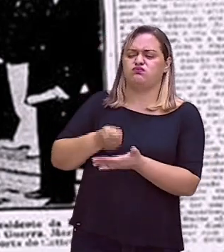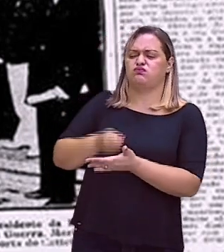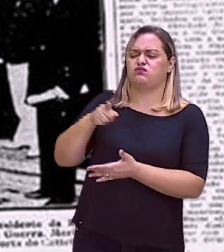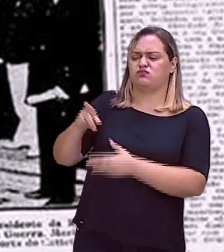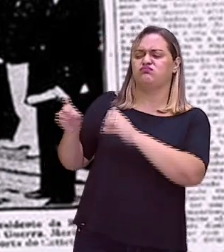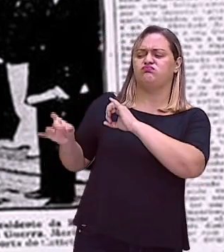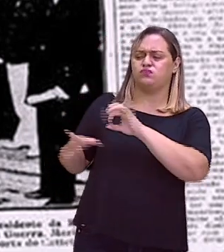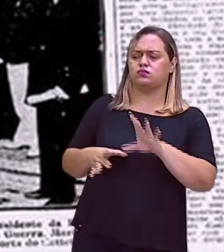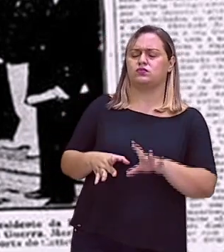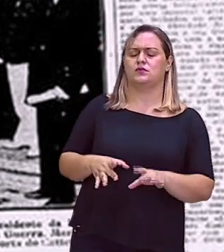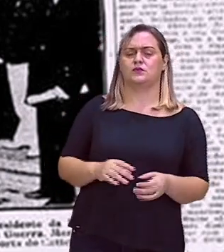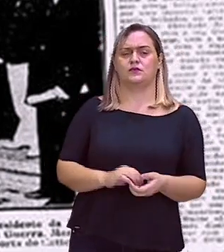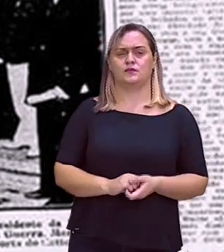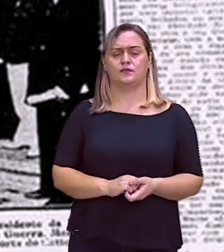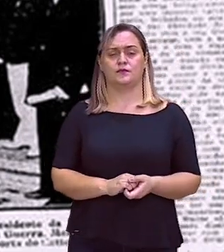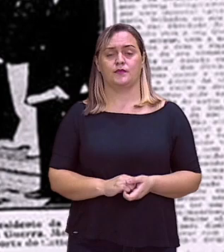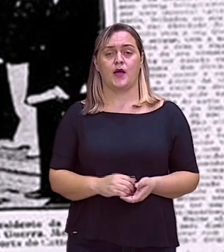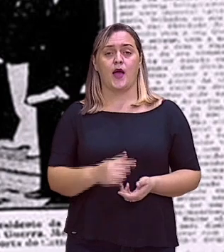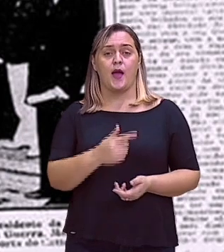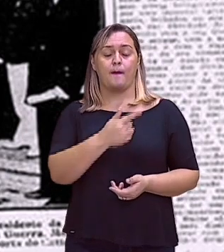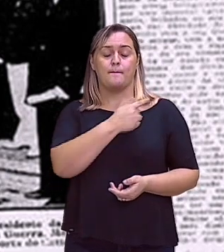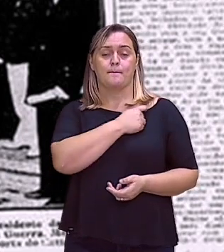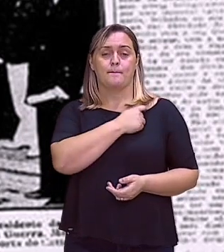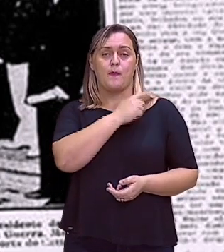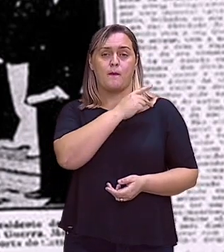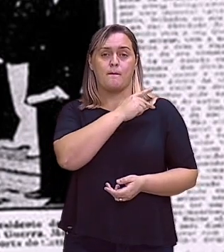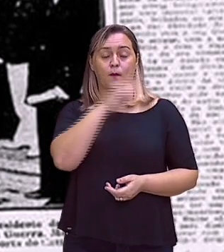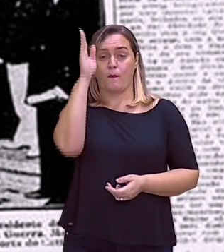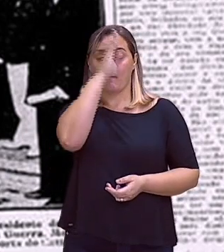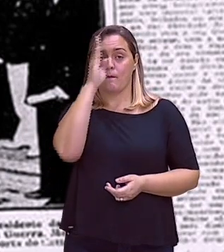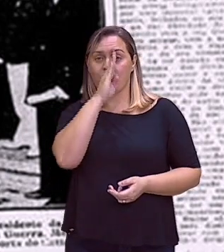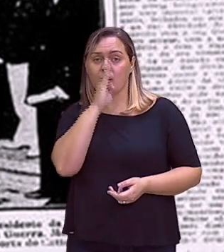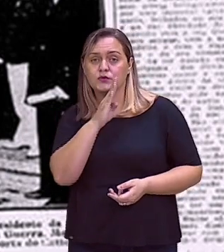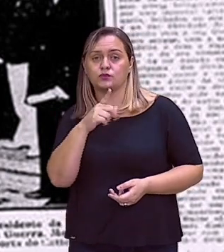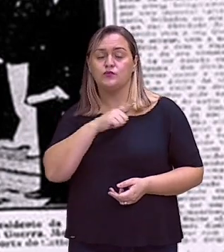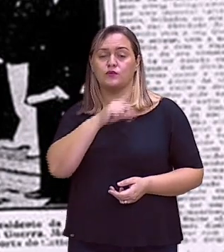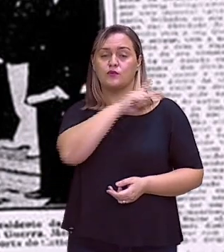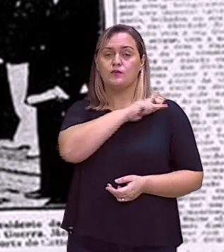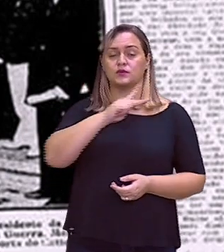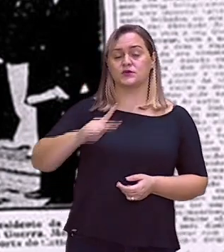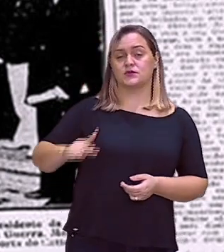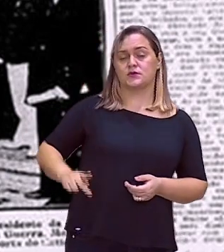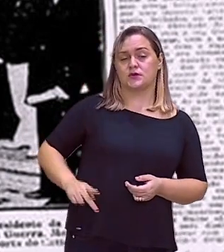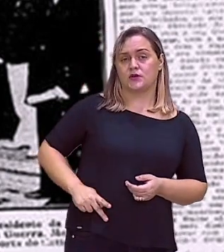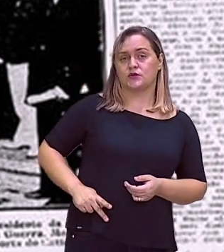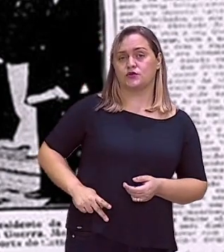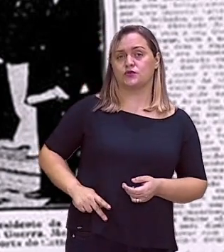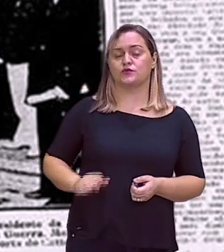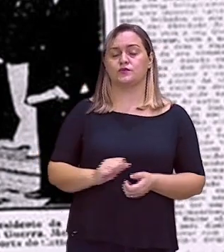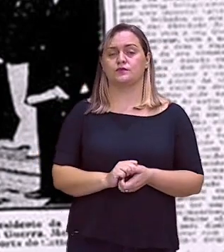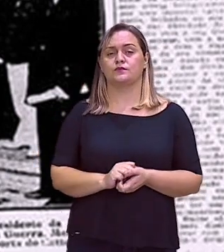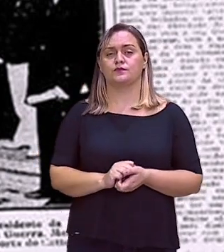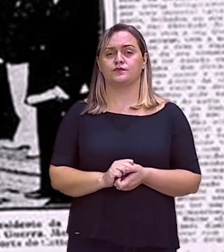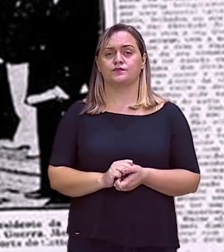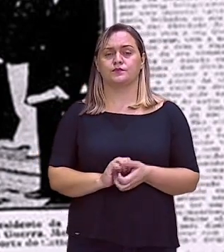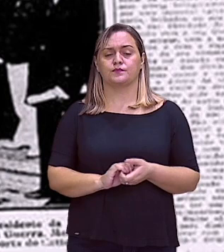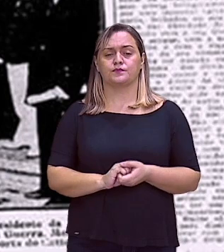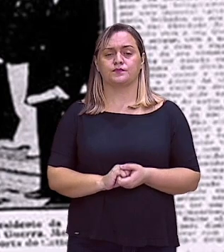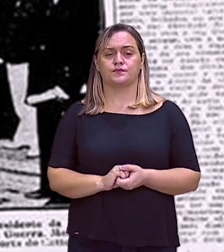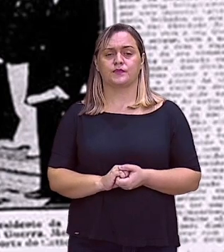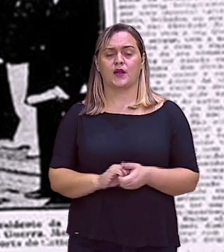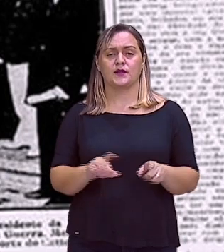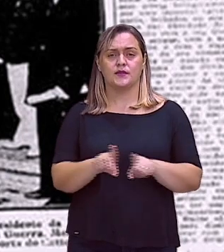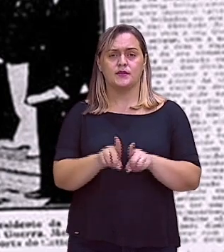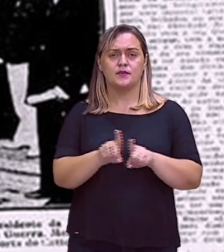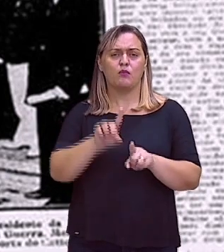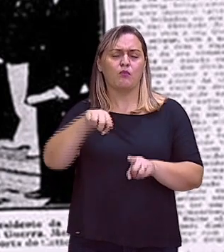o Brasil então foi governado interinamente por José Linhares presidente do Superior Tribunal Eleitoral até o dia